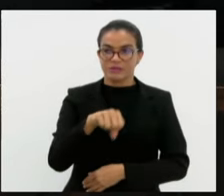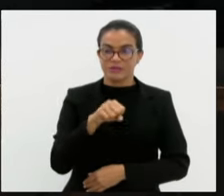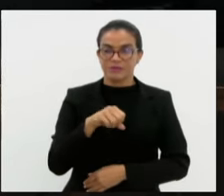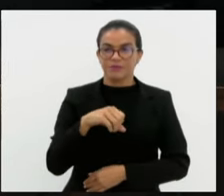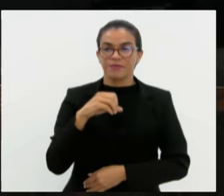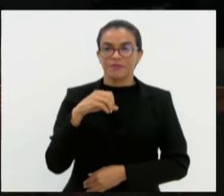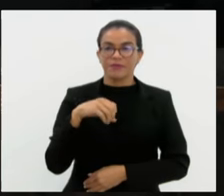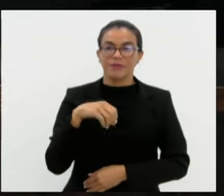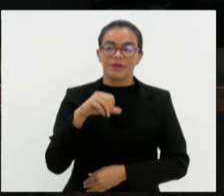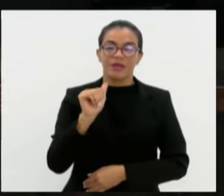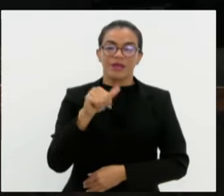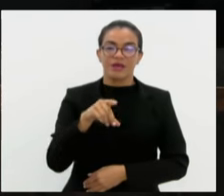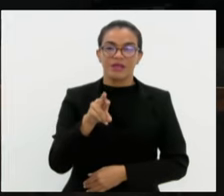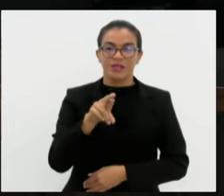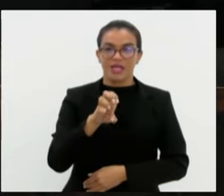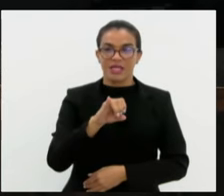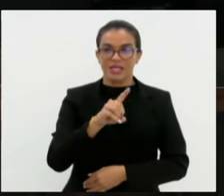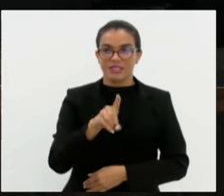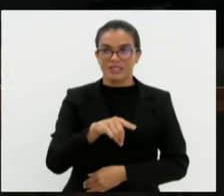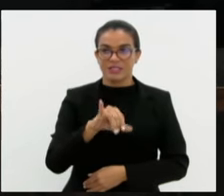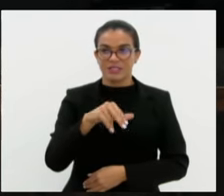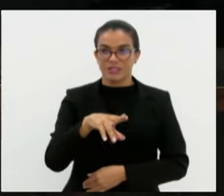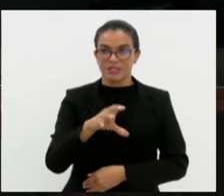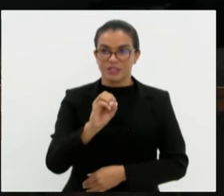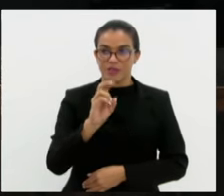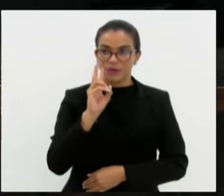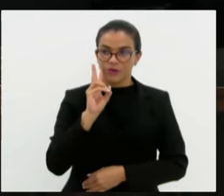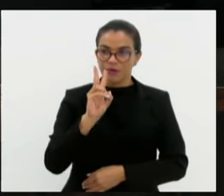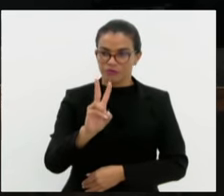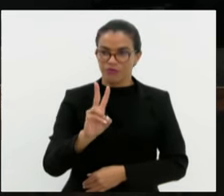Deputado Andrezinho Siciliano, estou vendo aqui online também.